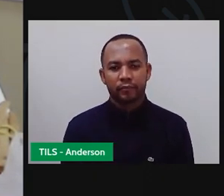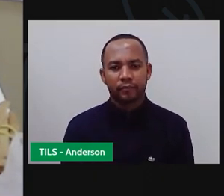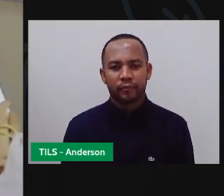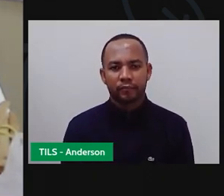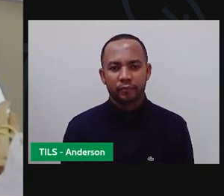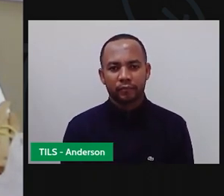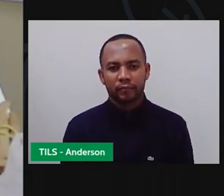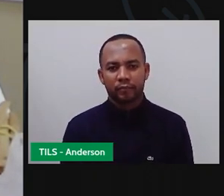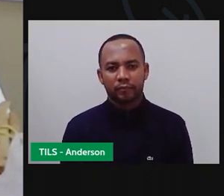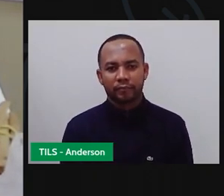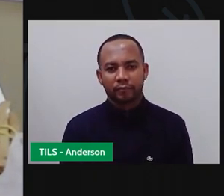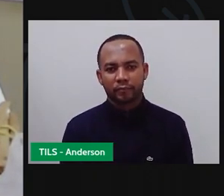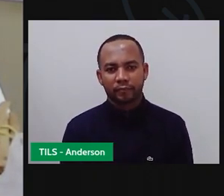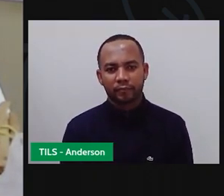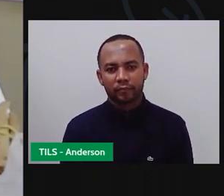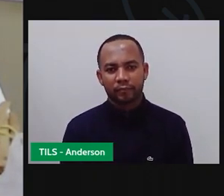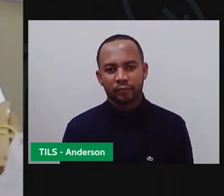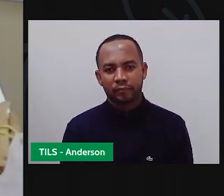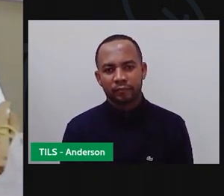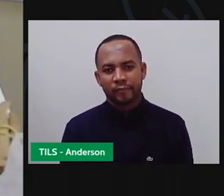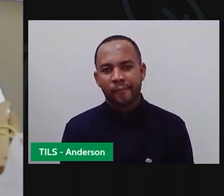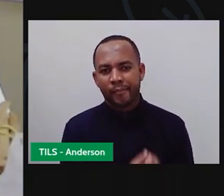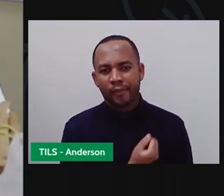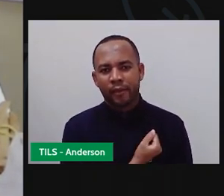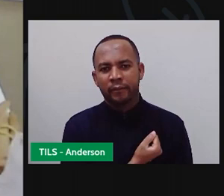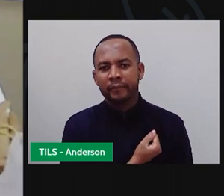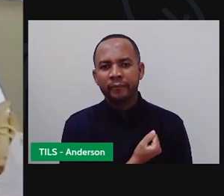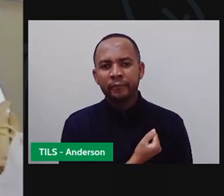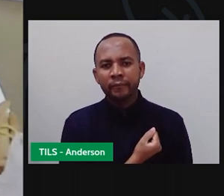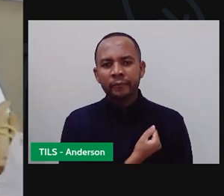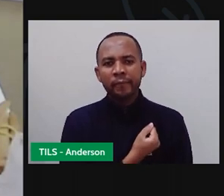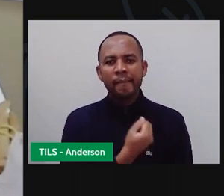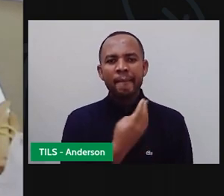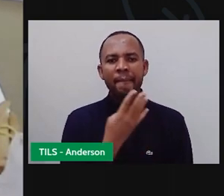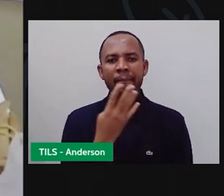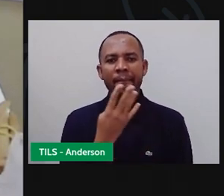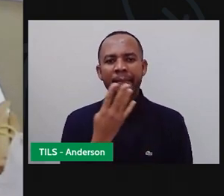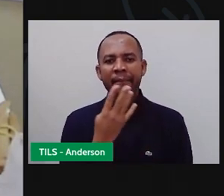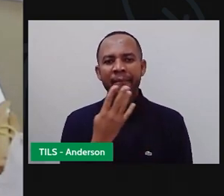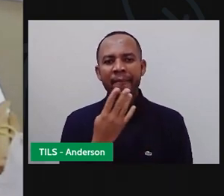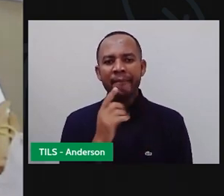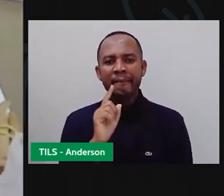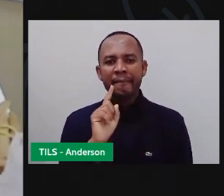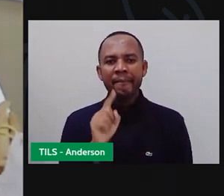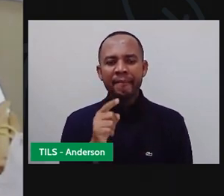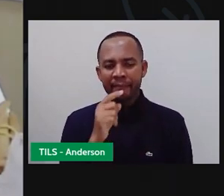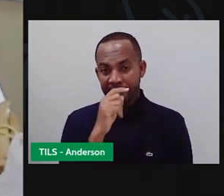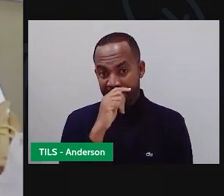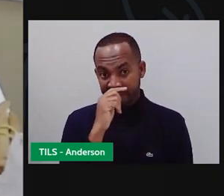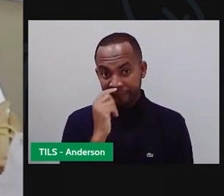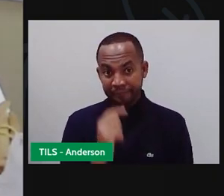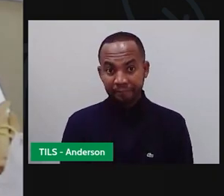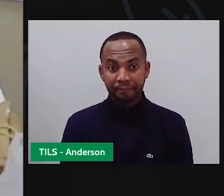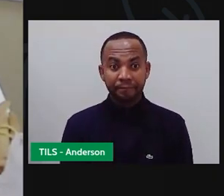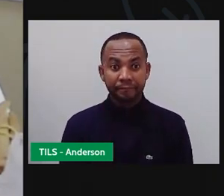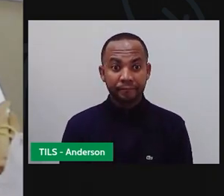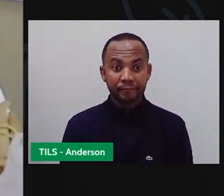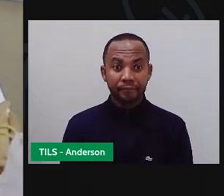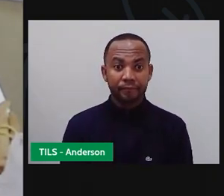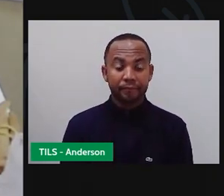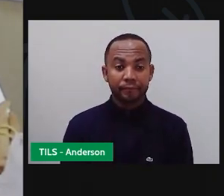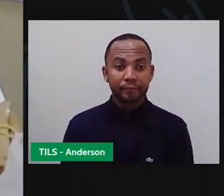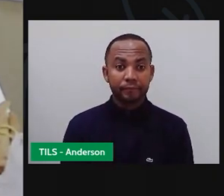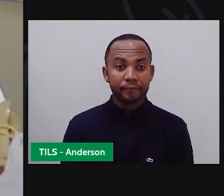agendar de milhar de outra que a gente tem o número Que número é esse 44 mil três 300 ó